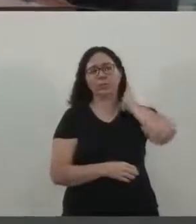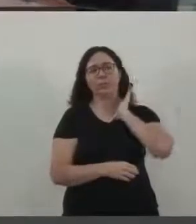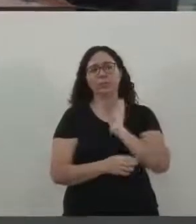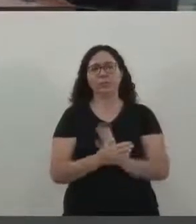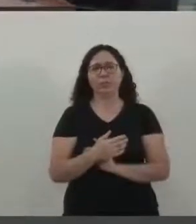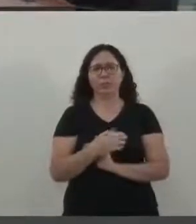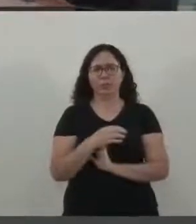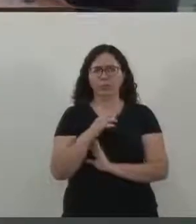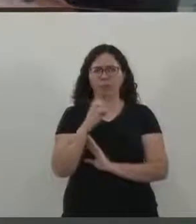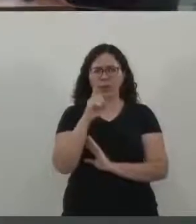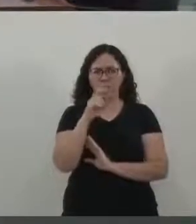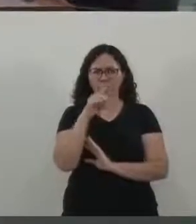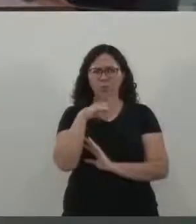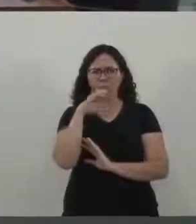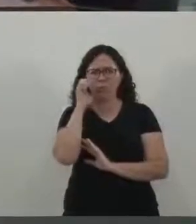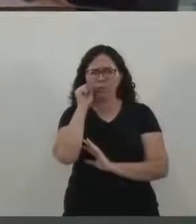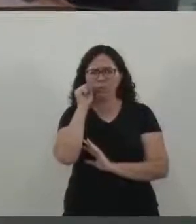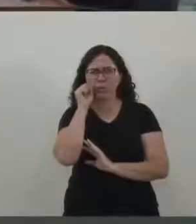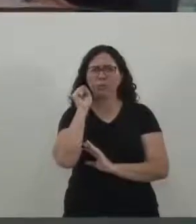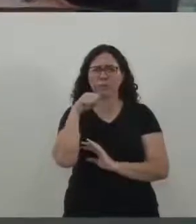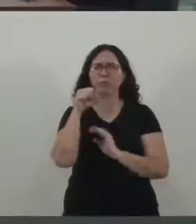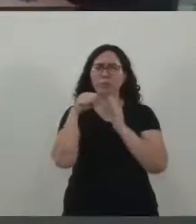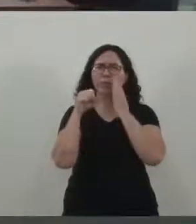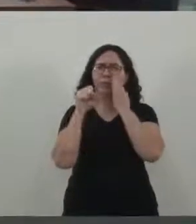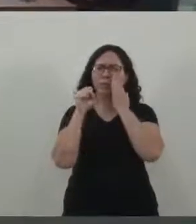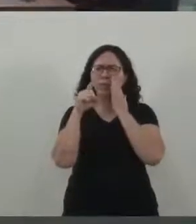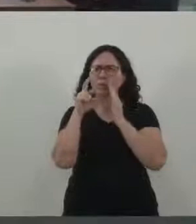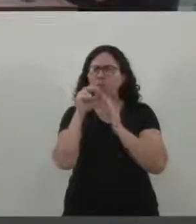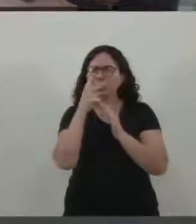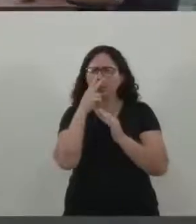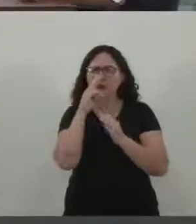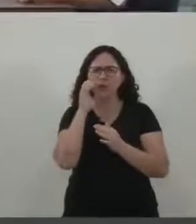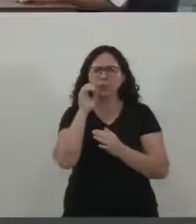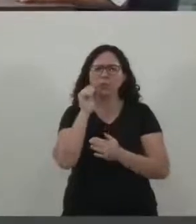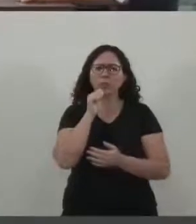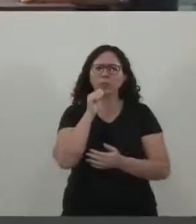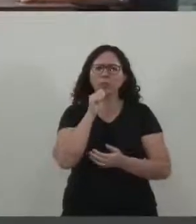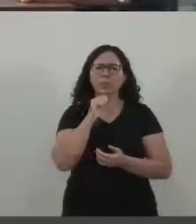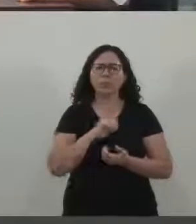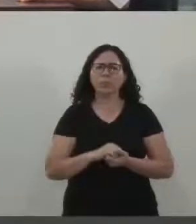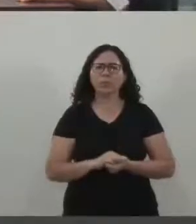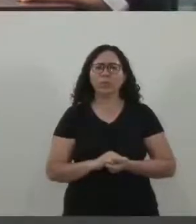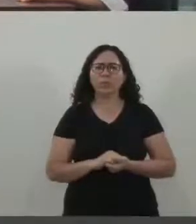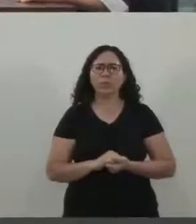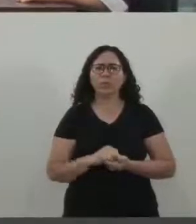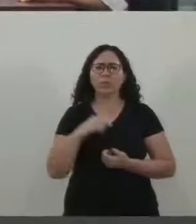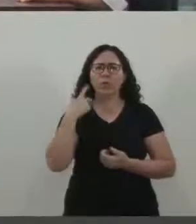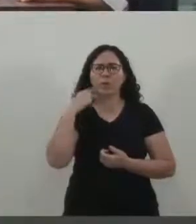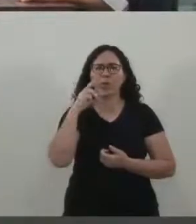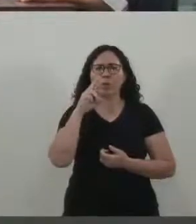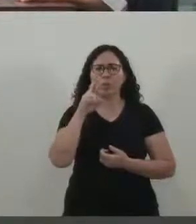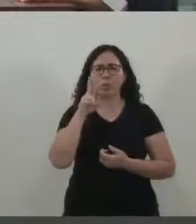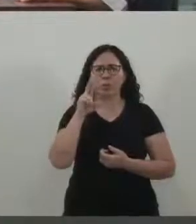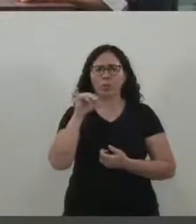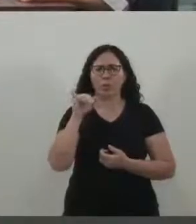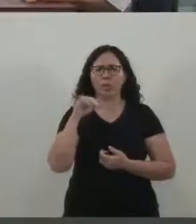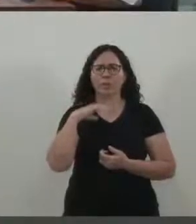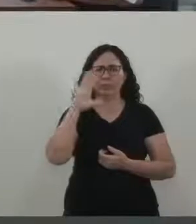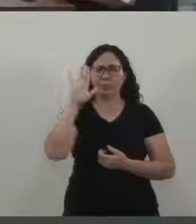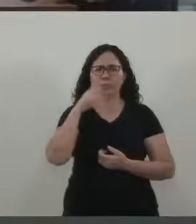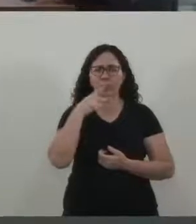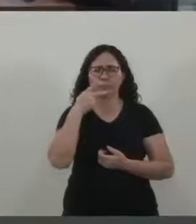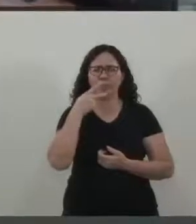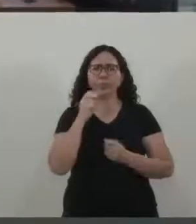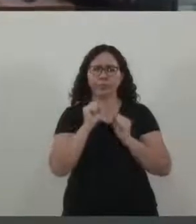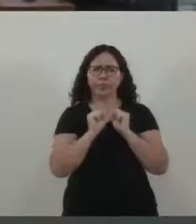Tá me ouvindo, Edu? Eu estou, o Sandro, que não deve estar no próximo. Vereador Rui Macaxeira. Peço a palavra, senhor